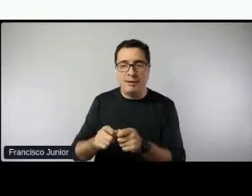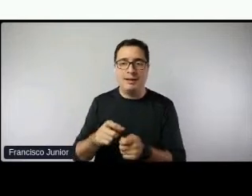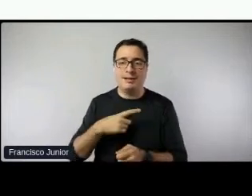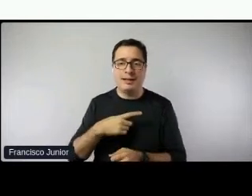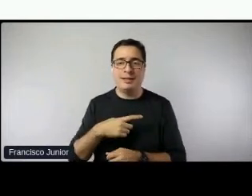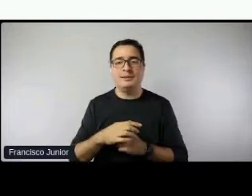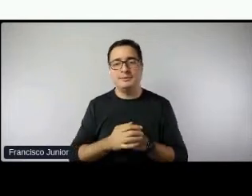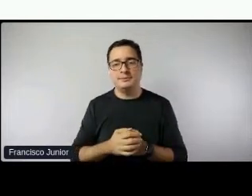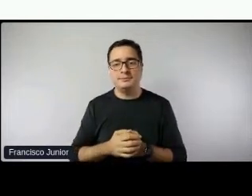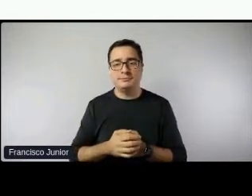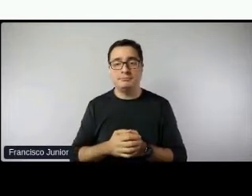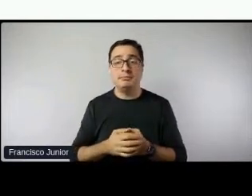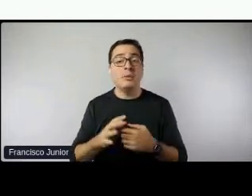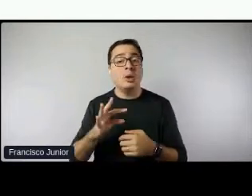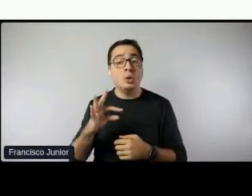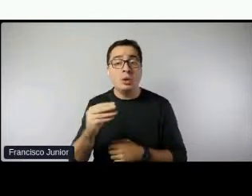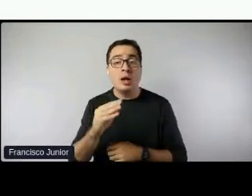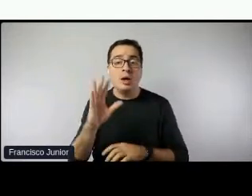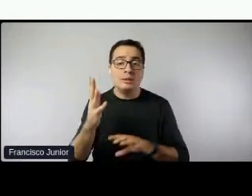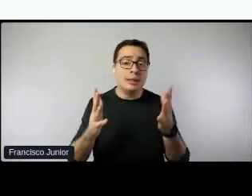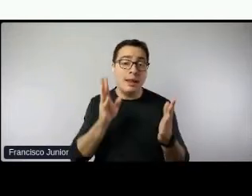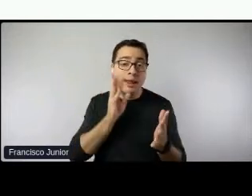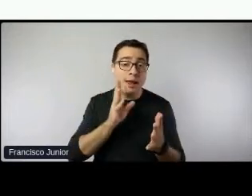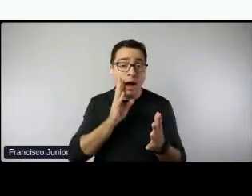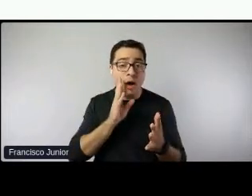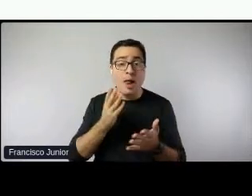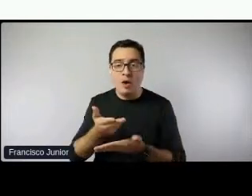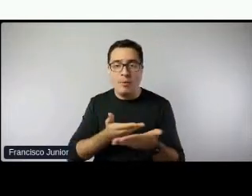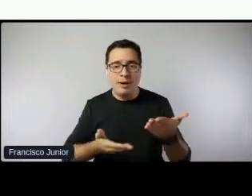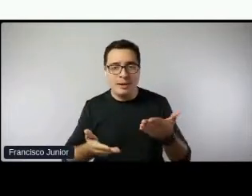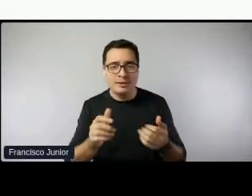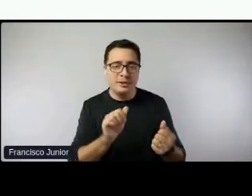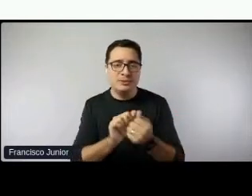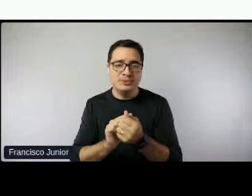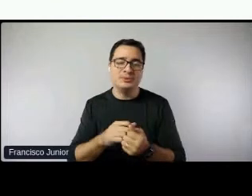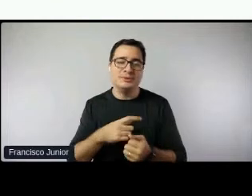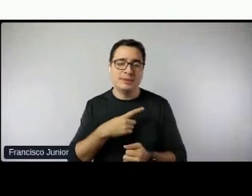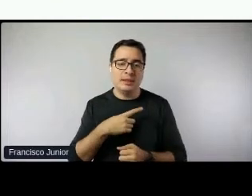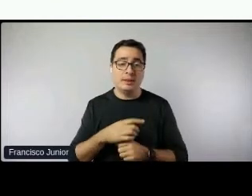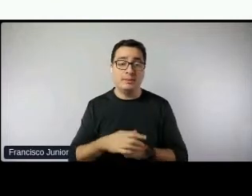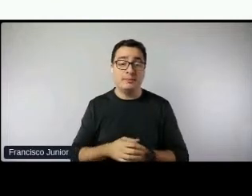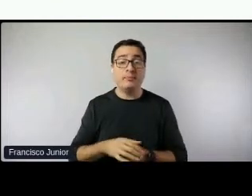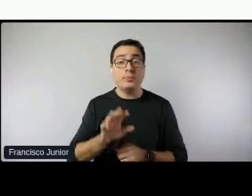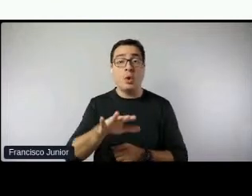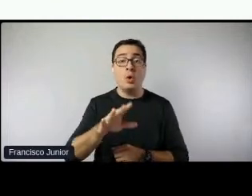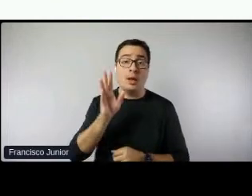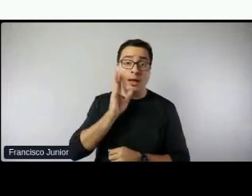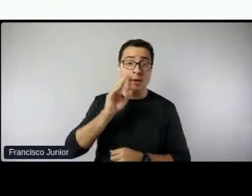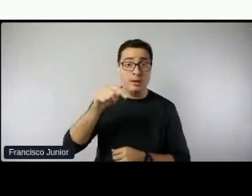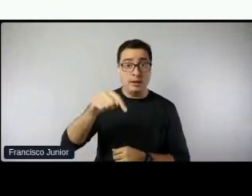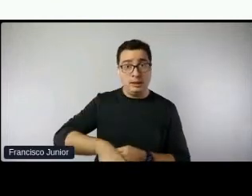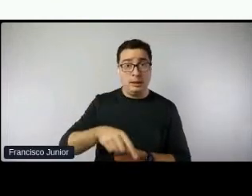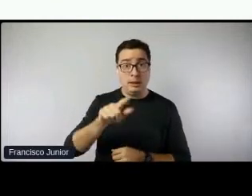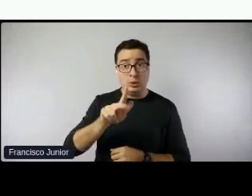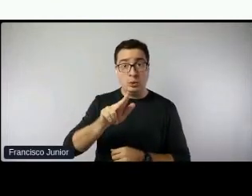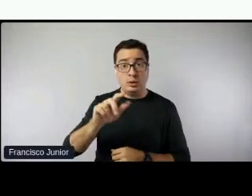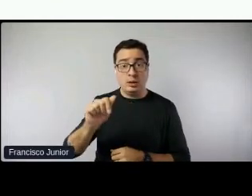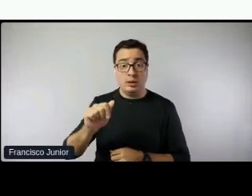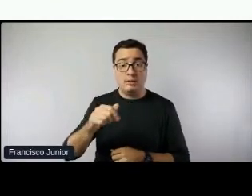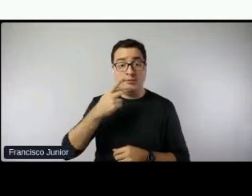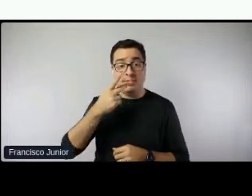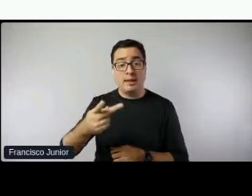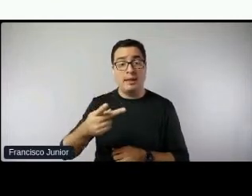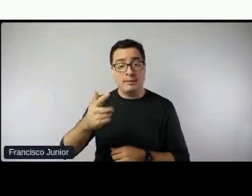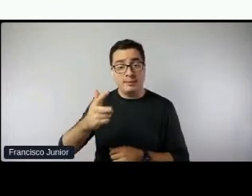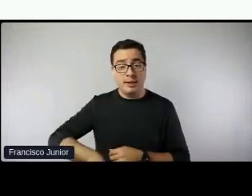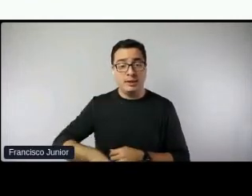Então, tudo que está acontecendo de legal, ela vai compartilhando com a gente. Né? E é legal aqui, Guga, a gente complementar